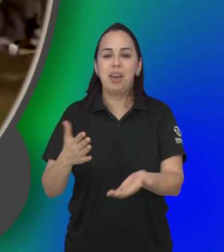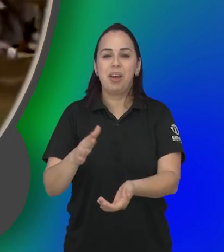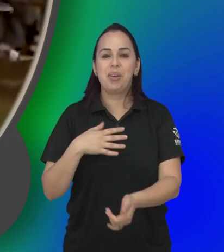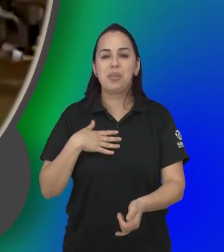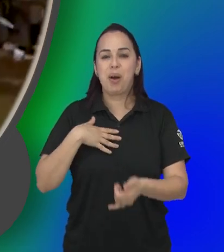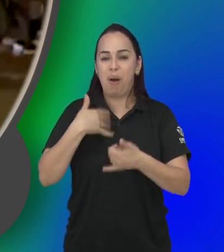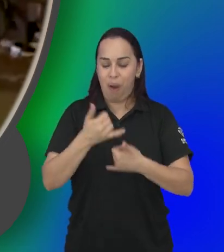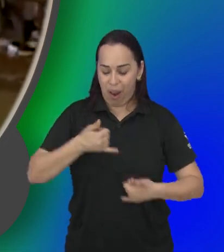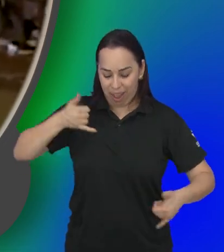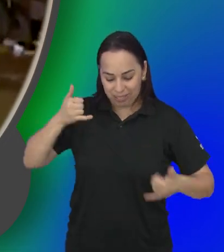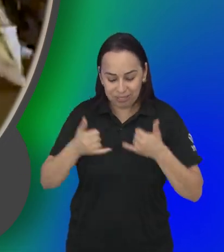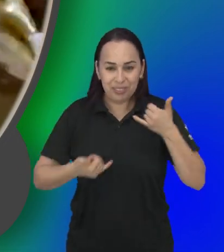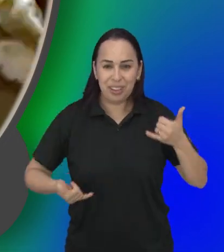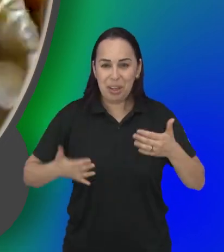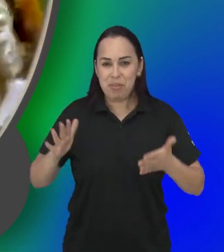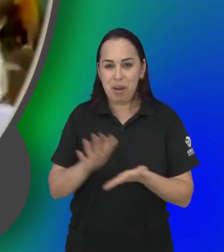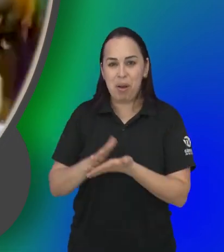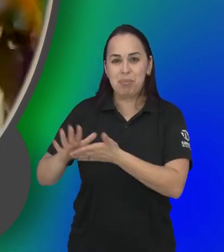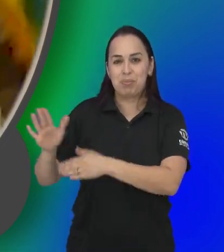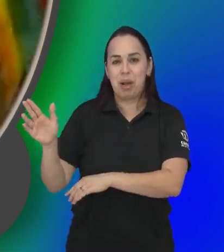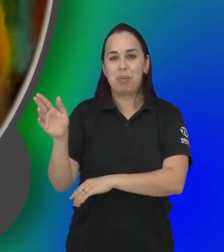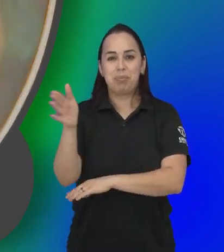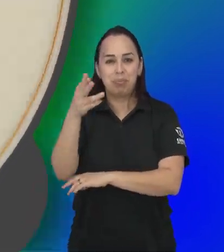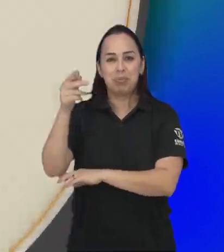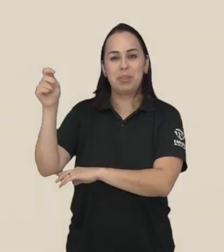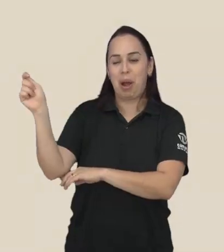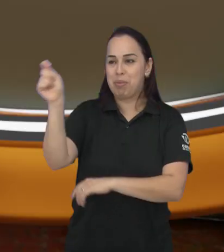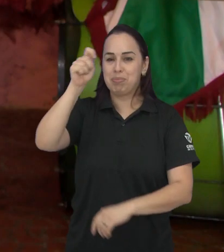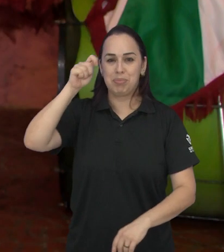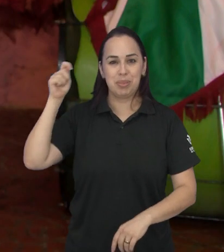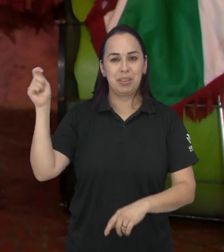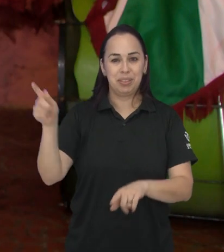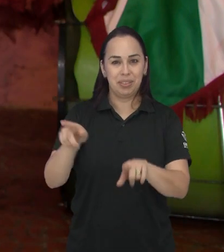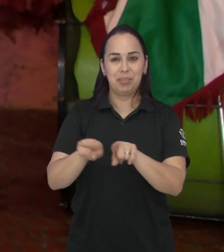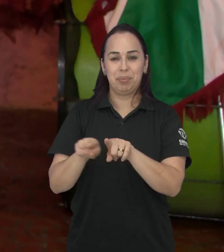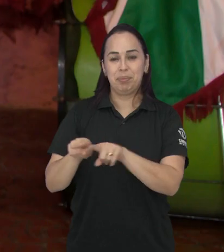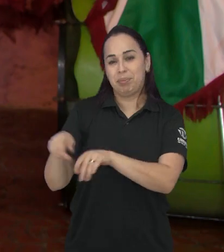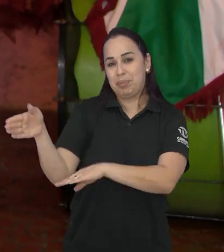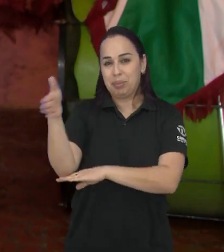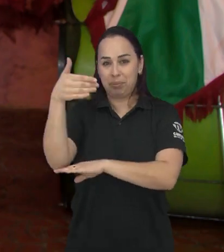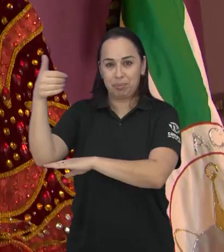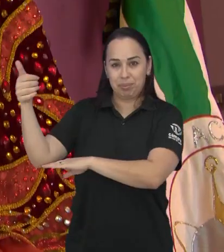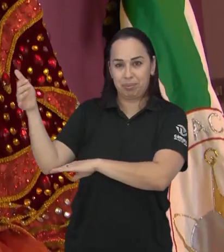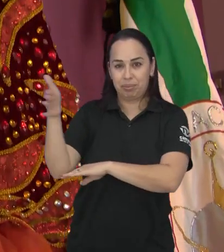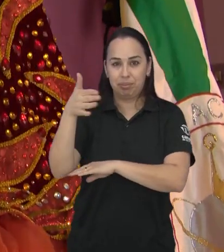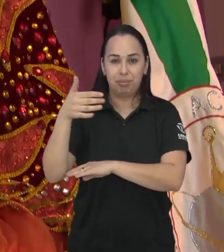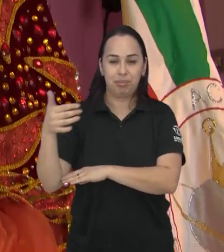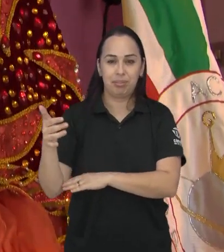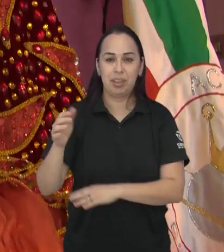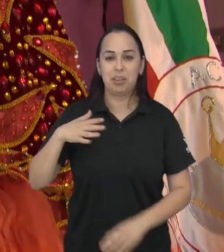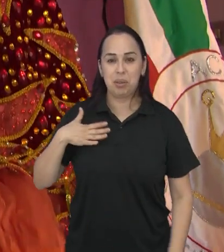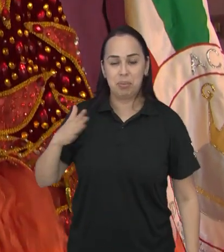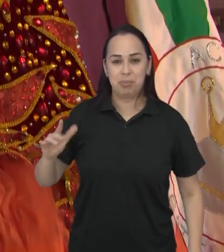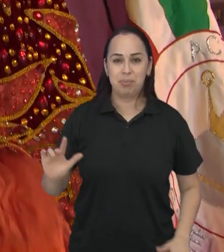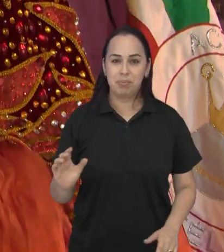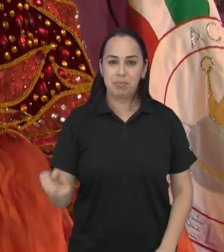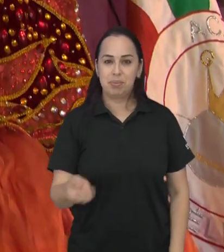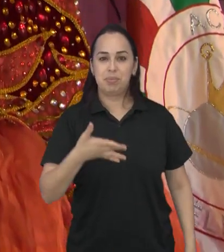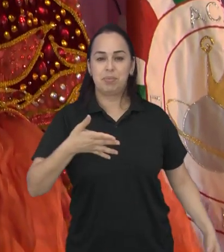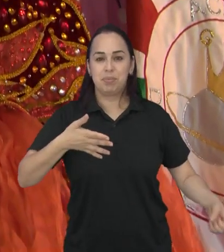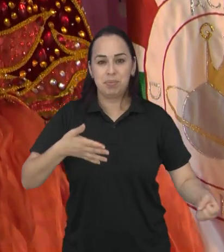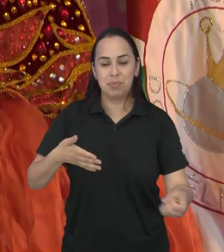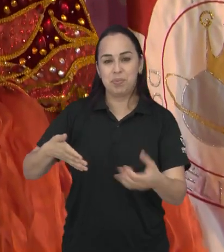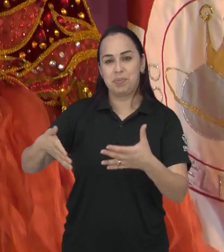sou tal qual um Sputnik, abro alas, vou no pique, vou girando sem parar, oh. Começou uma